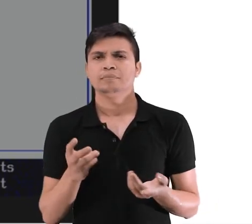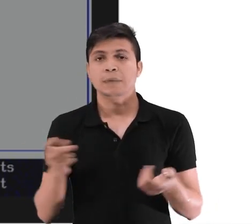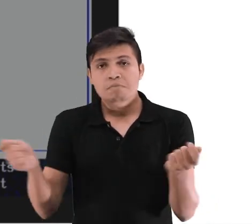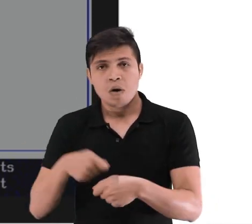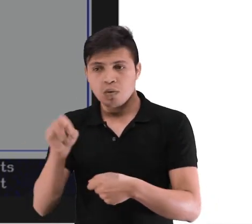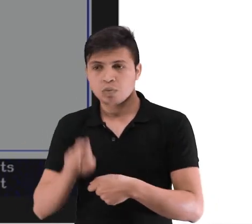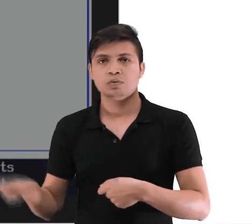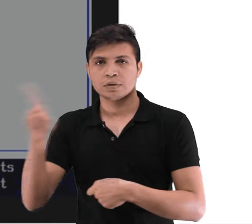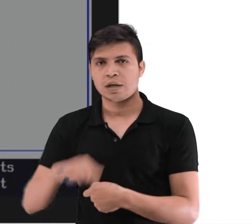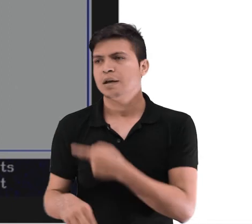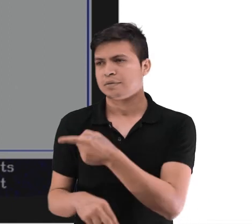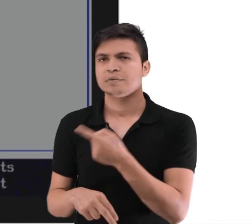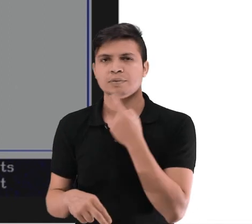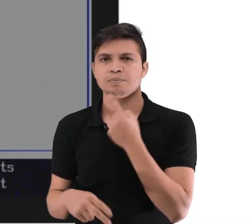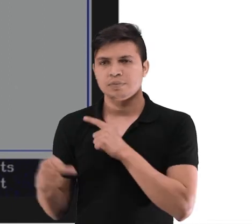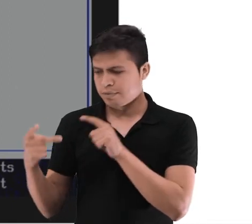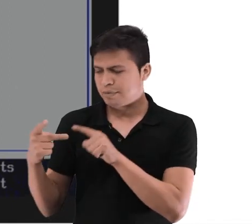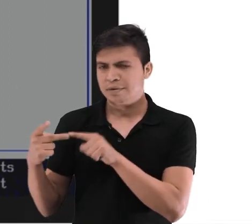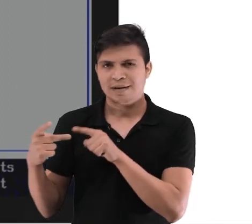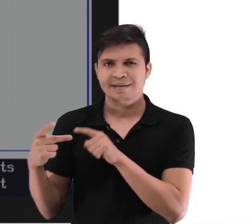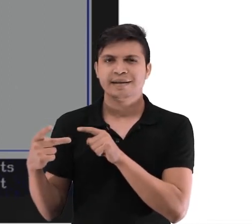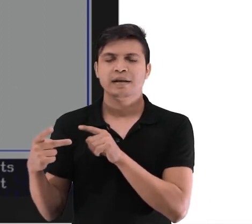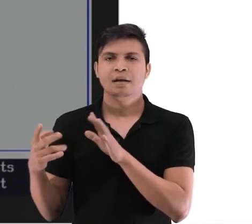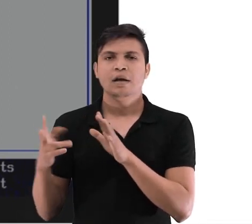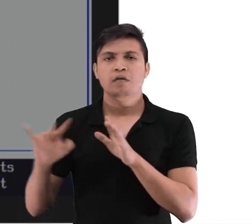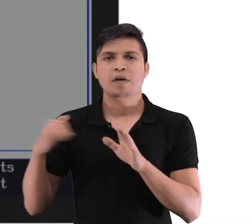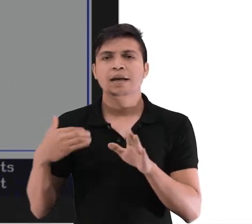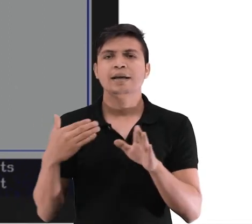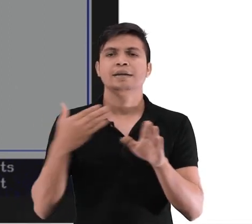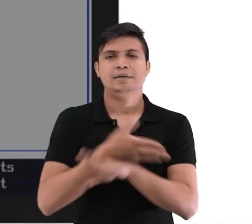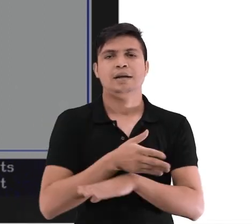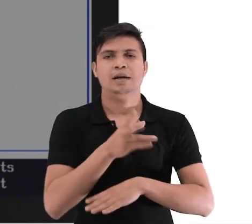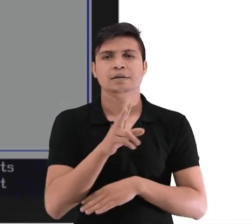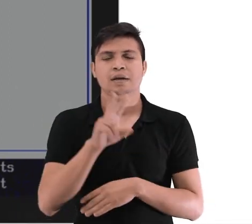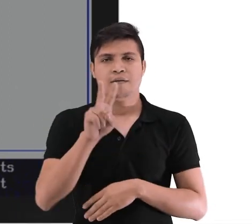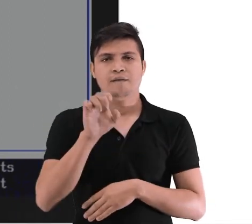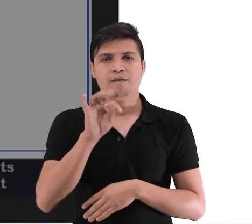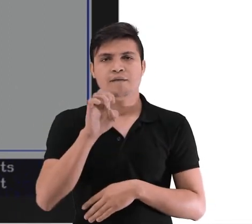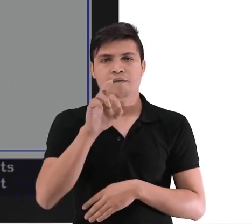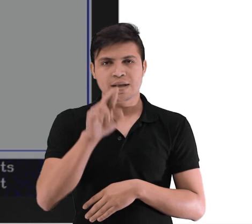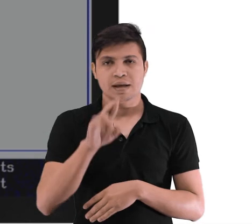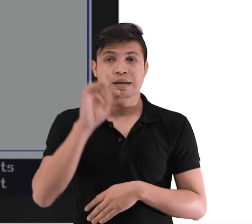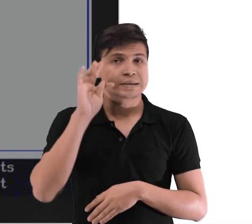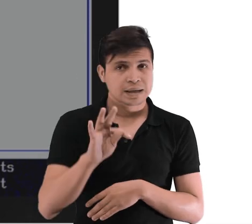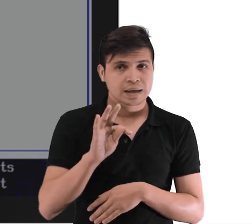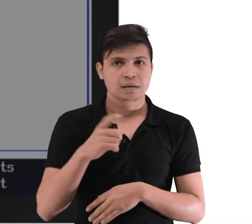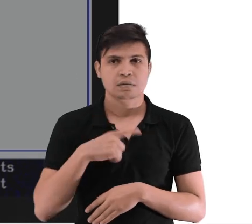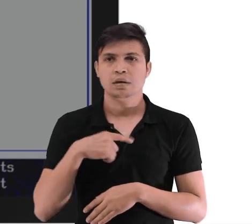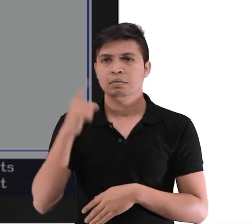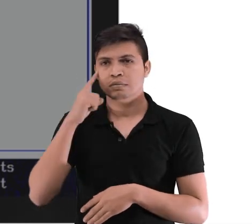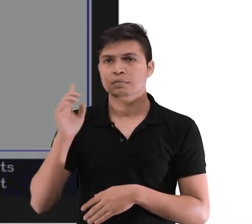virtualização tecnológica, você vai entrar nessa opção VTD que está aqui